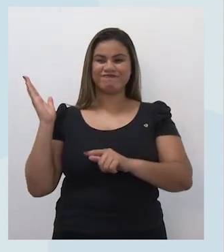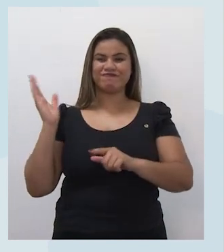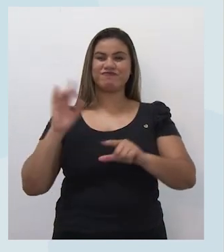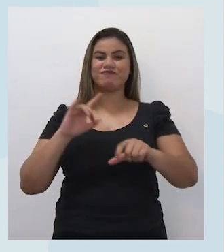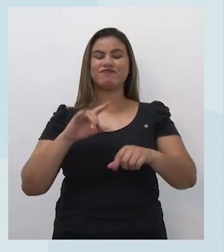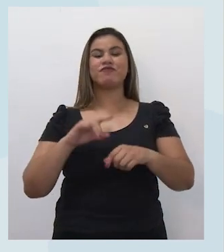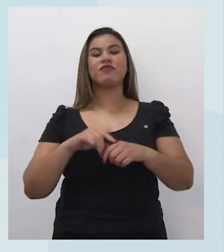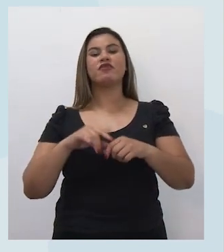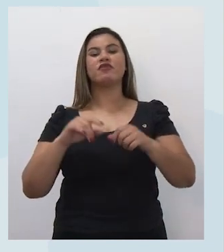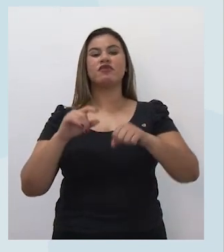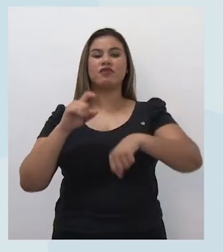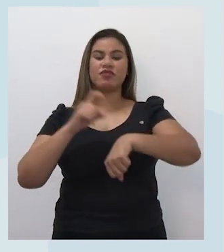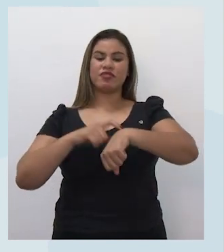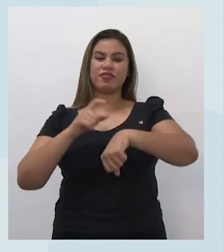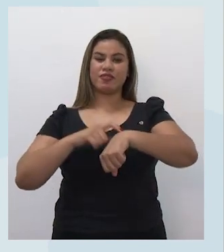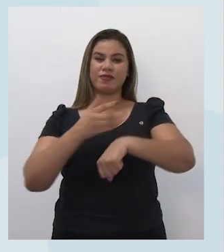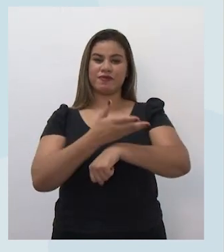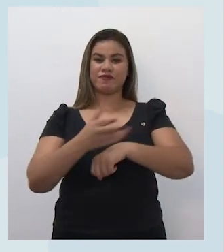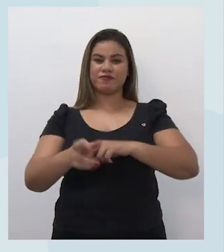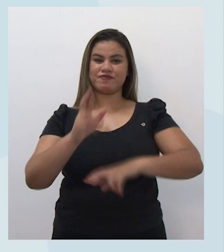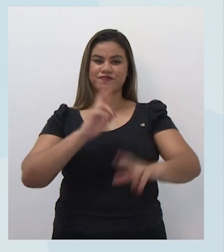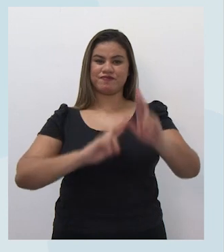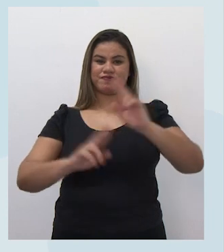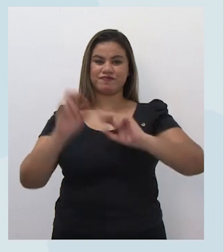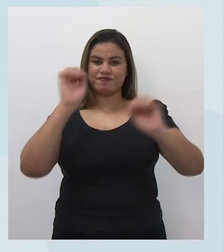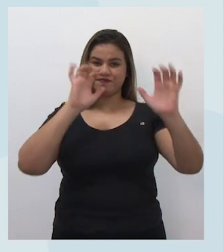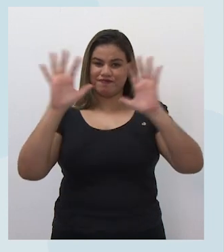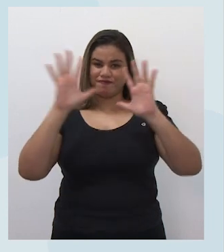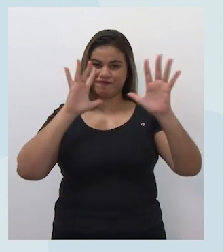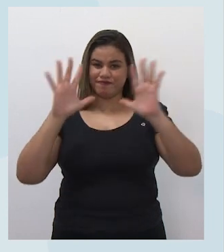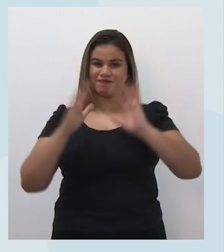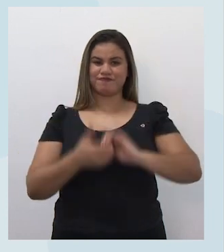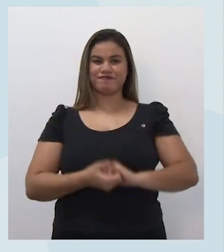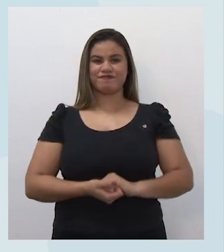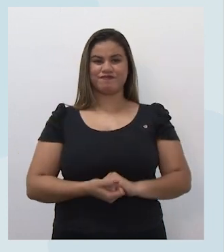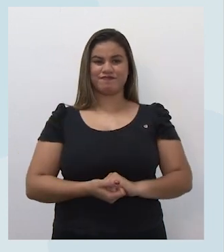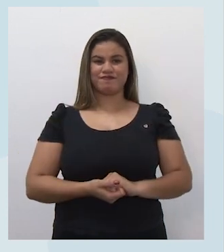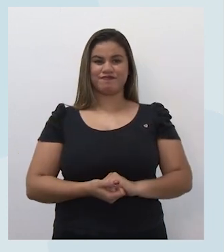vou deixar os minutos para que vocês possam, então, refletir sobre essa importante questão.